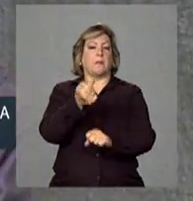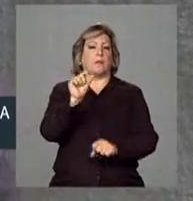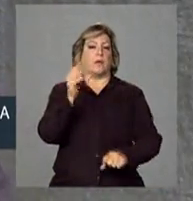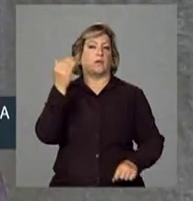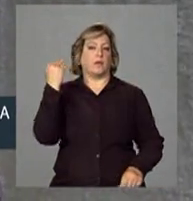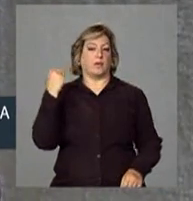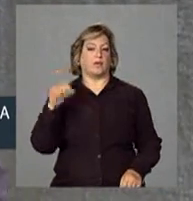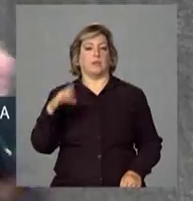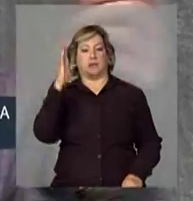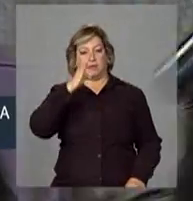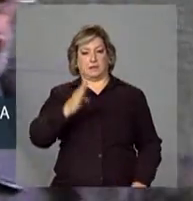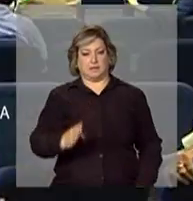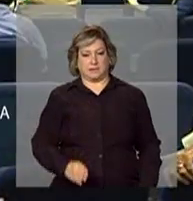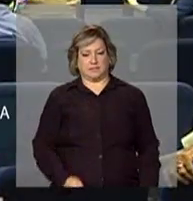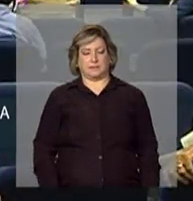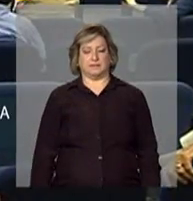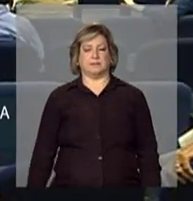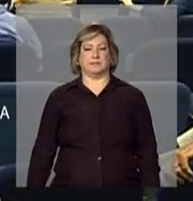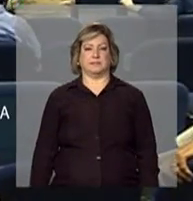recente do Brasil.